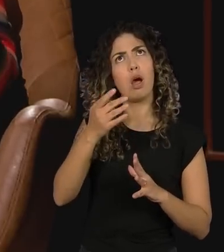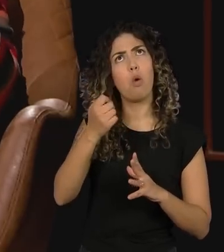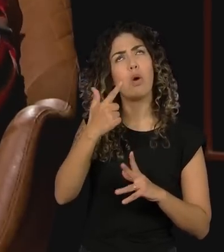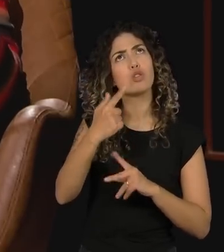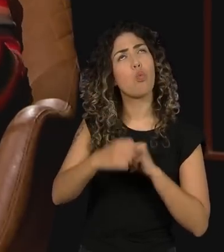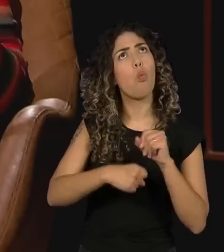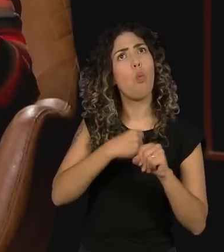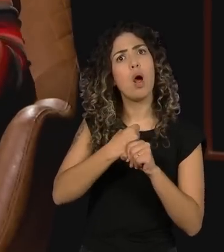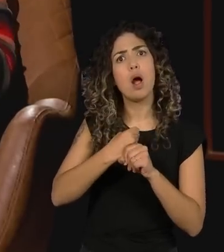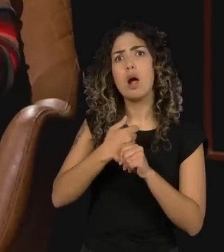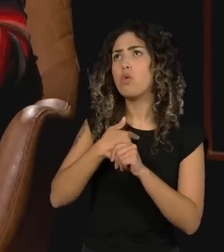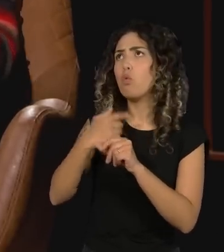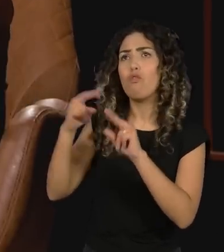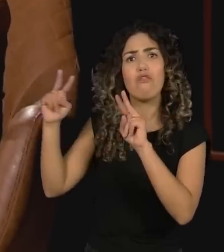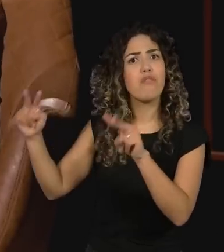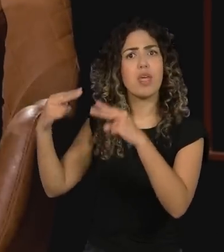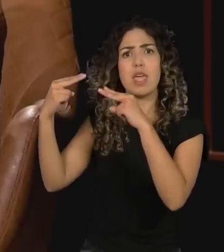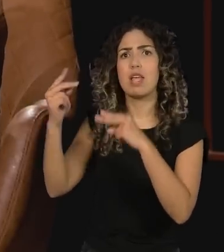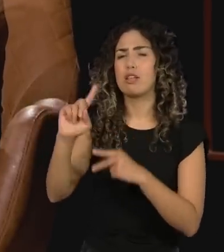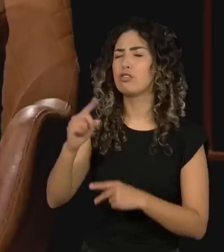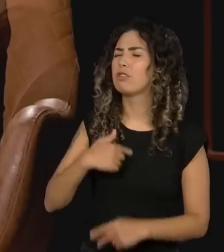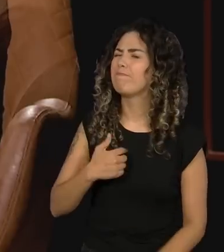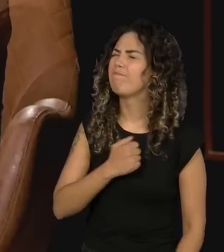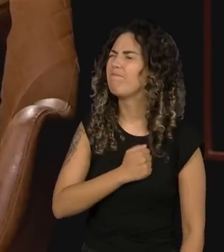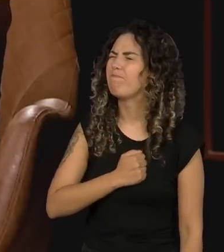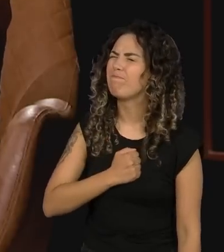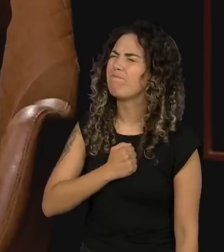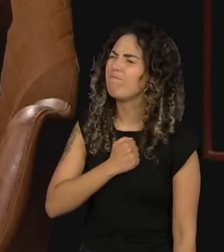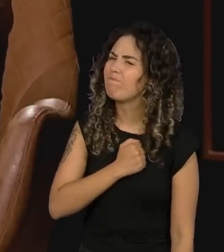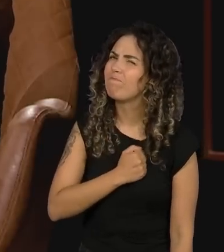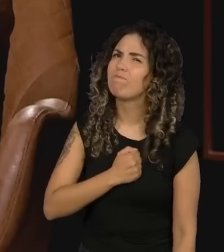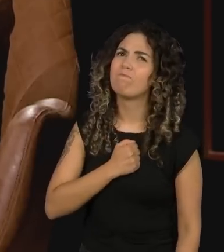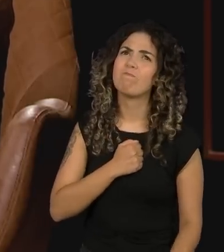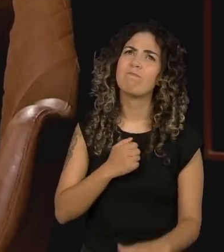Amir há 1 ano, eu estou com muita saudade dele.